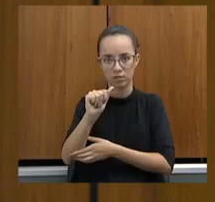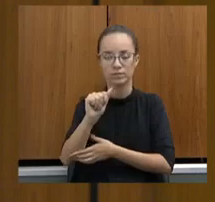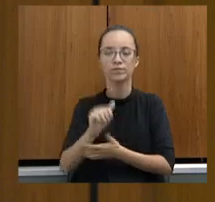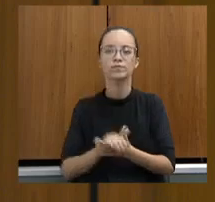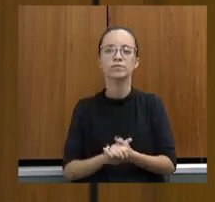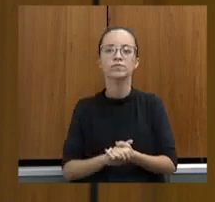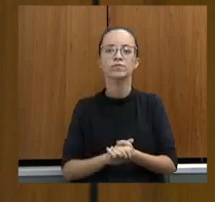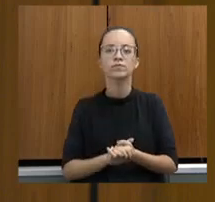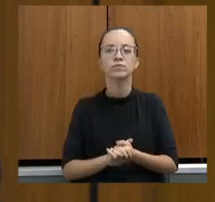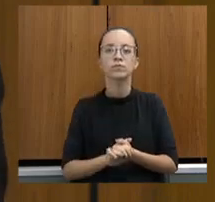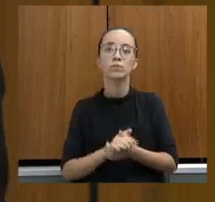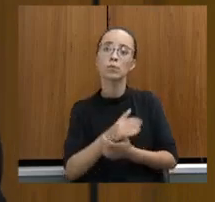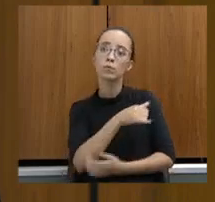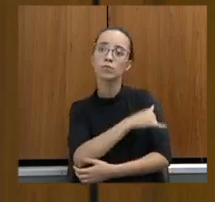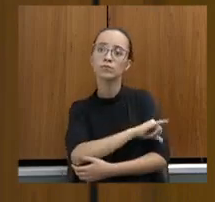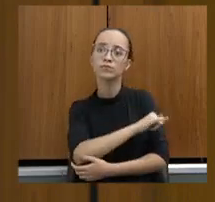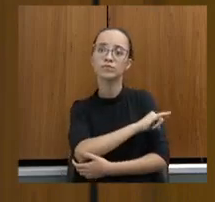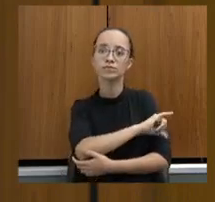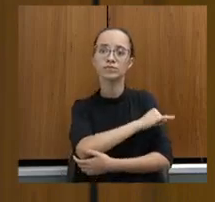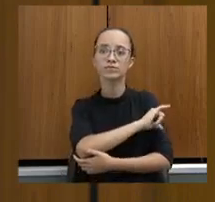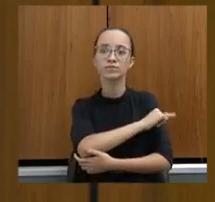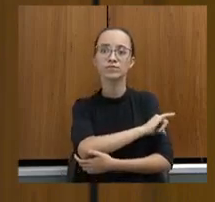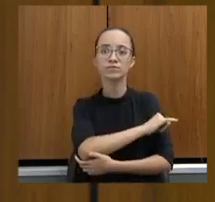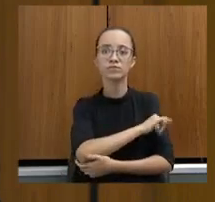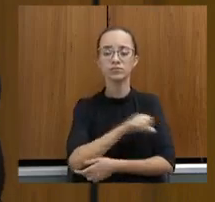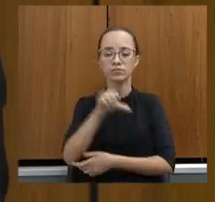cento para o Rio de Janeiro 9,08%